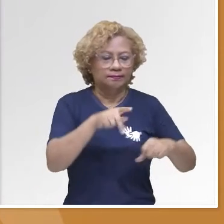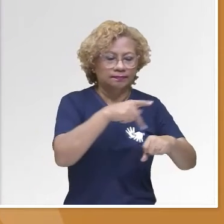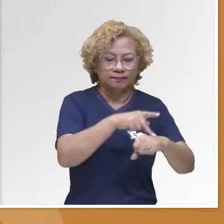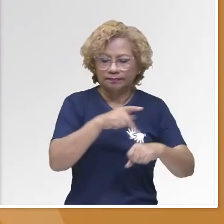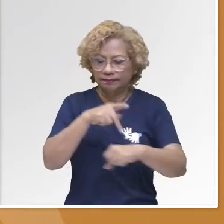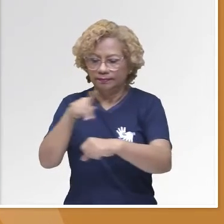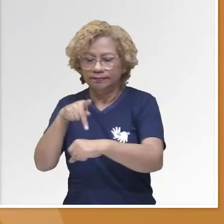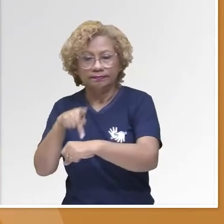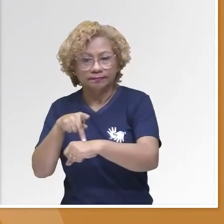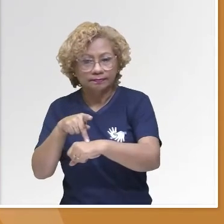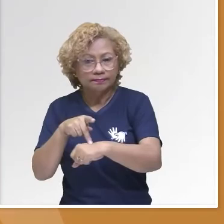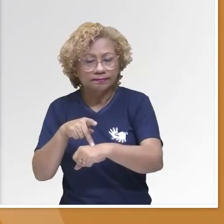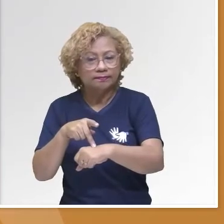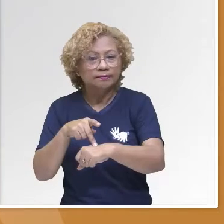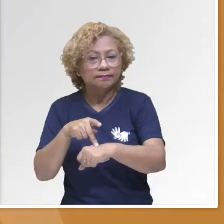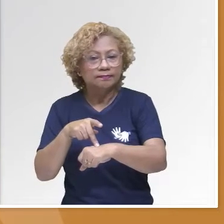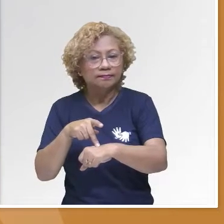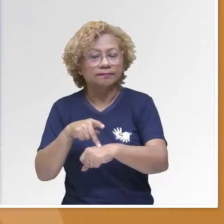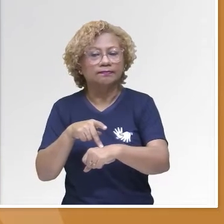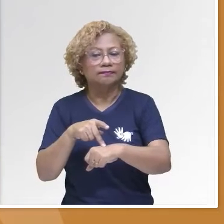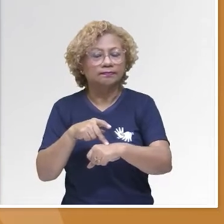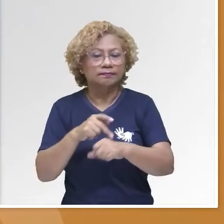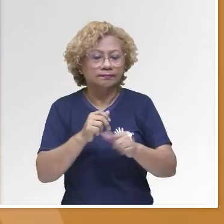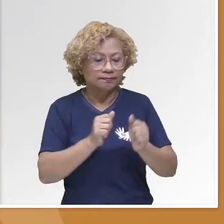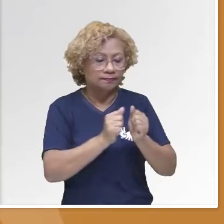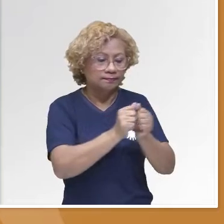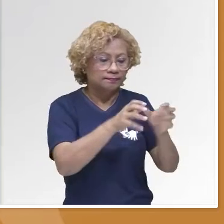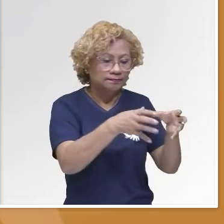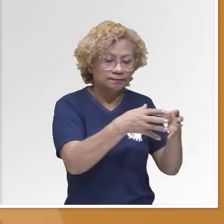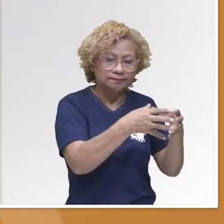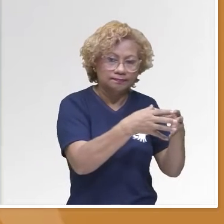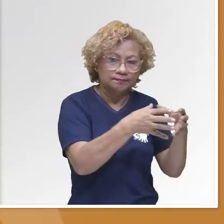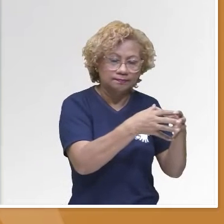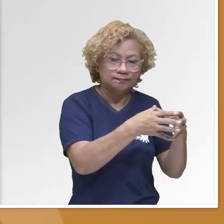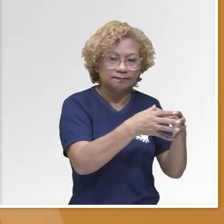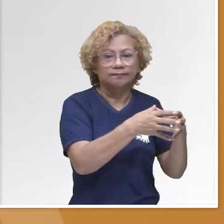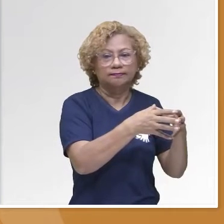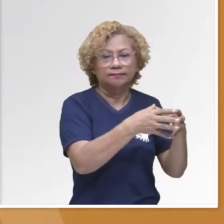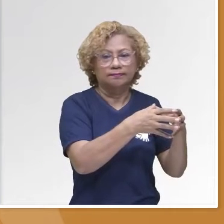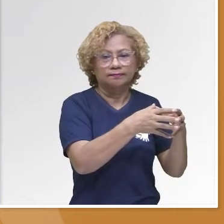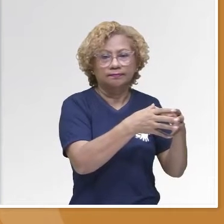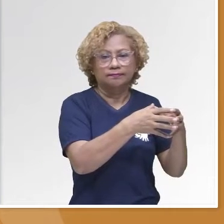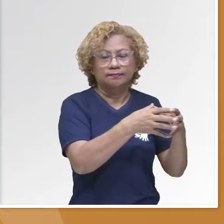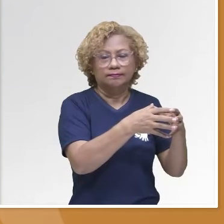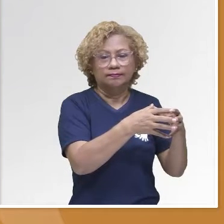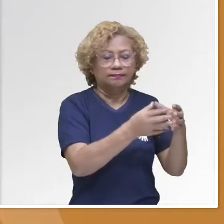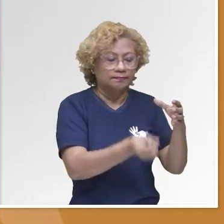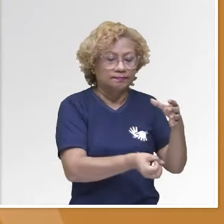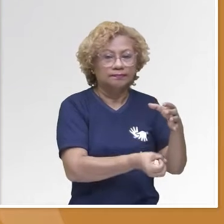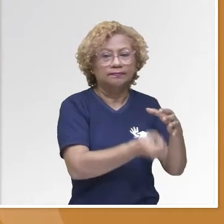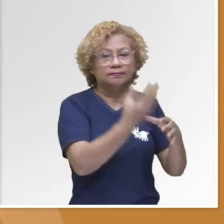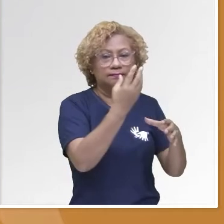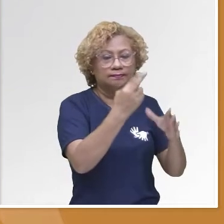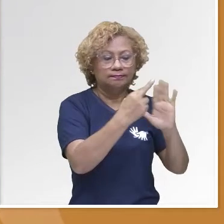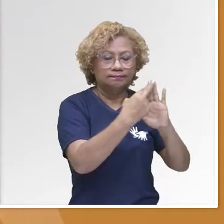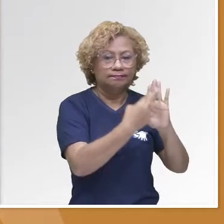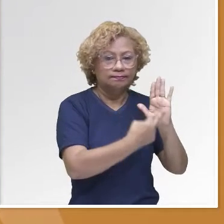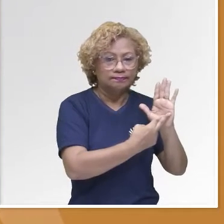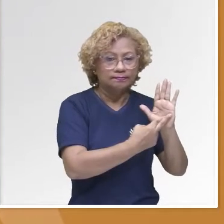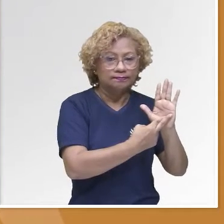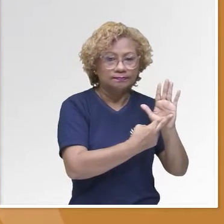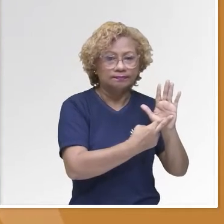blocos econômicos, começam a se juntar para ocorrer essa criação. Tá? Então, os